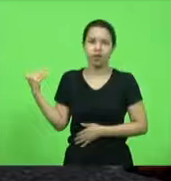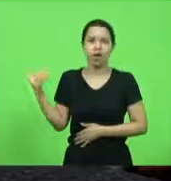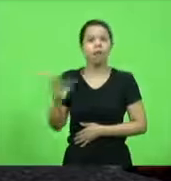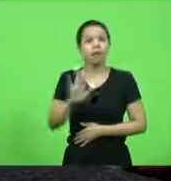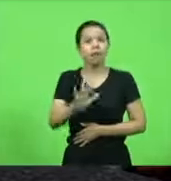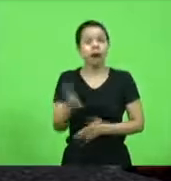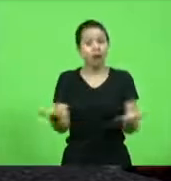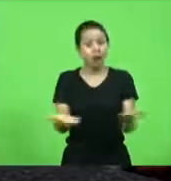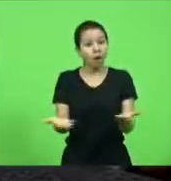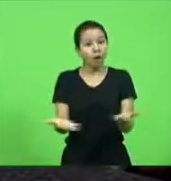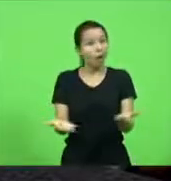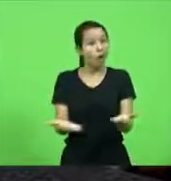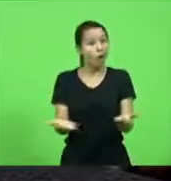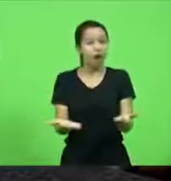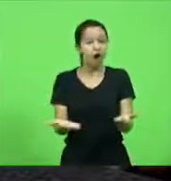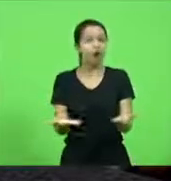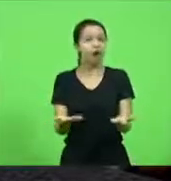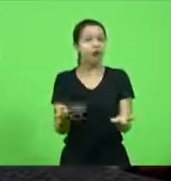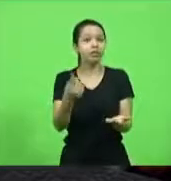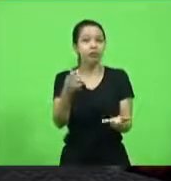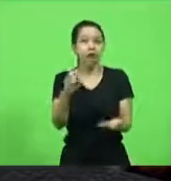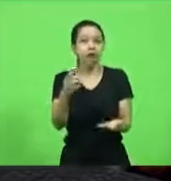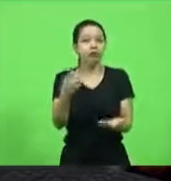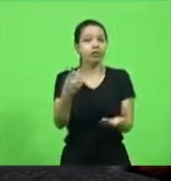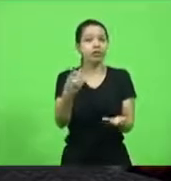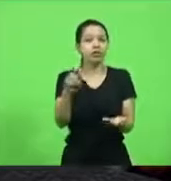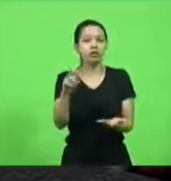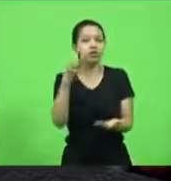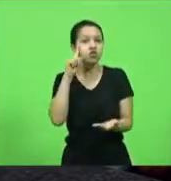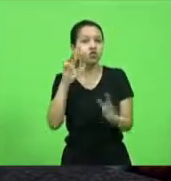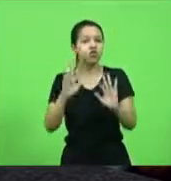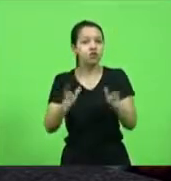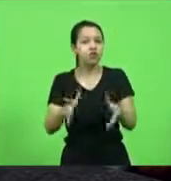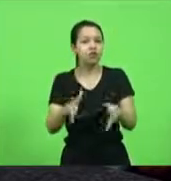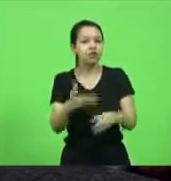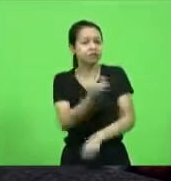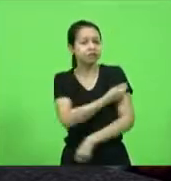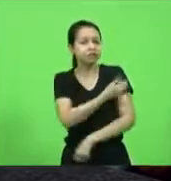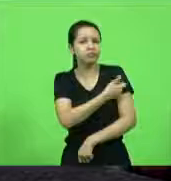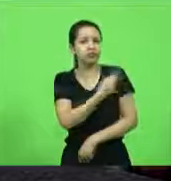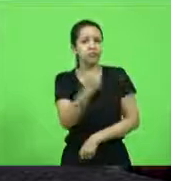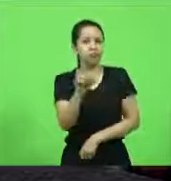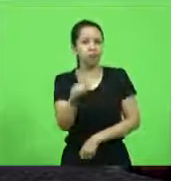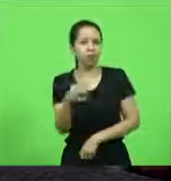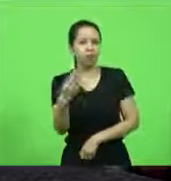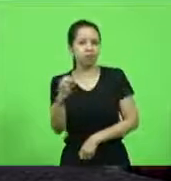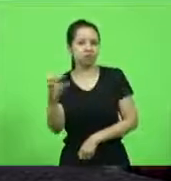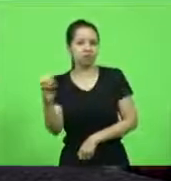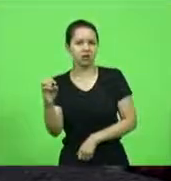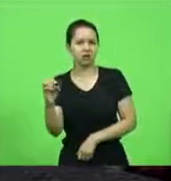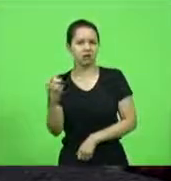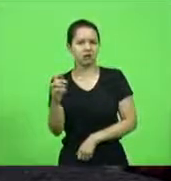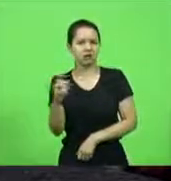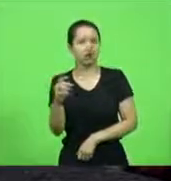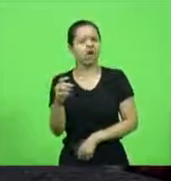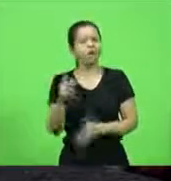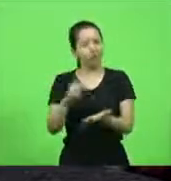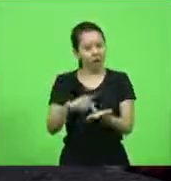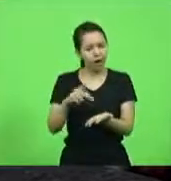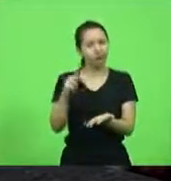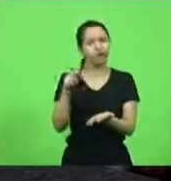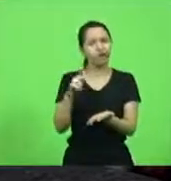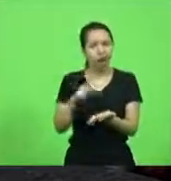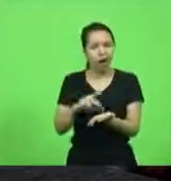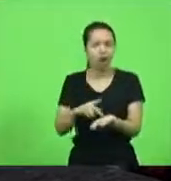campanha, olhando que foram apenas 2 milhões e 400 vacinados. É verdade, repito, tem pouca vacina, não está